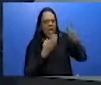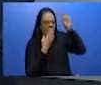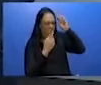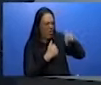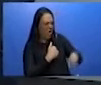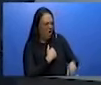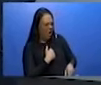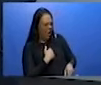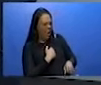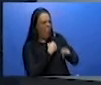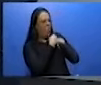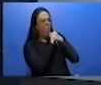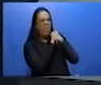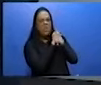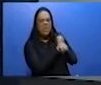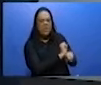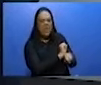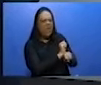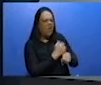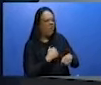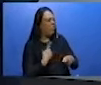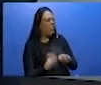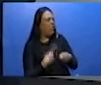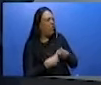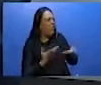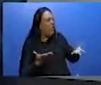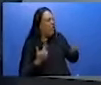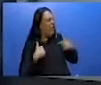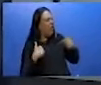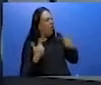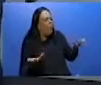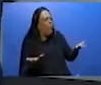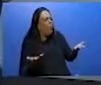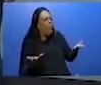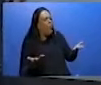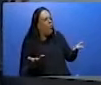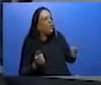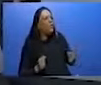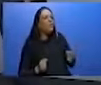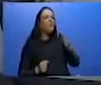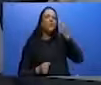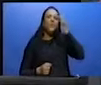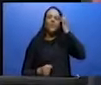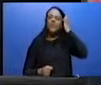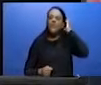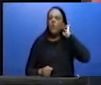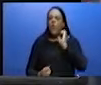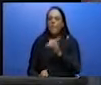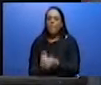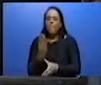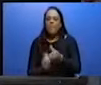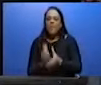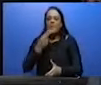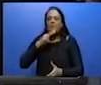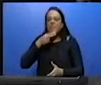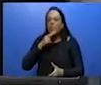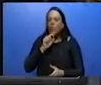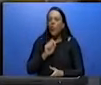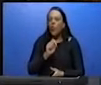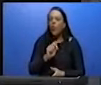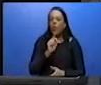ideia é essa? Tô quieta aqui, não tô mexendo com ninguém, o que o senhor quer comigo? Com a produção do açúcar, foram criados